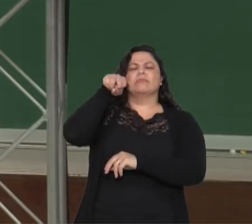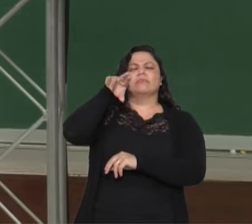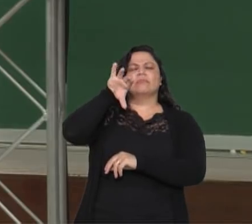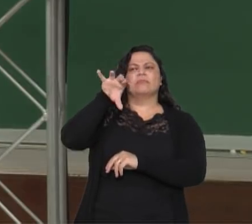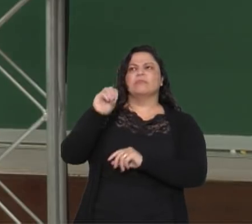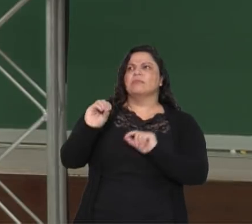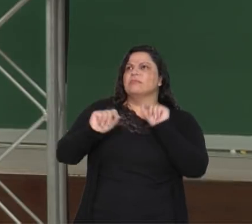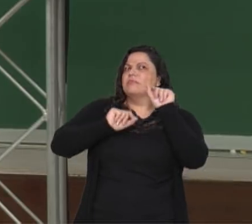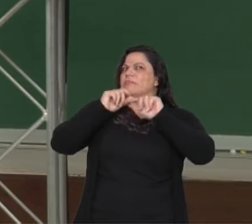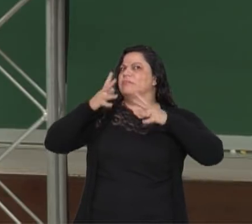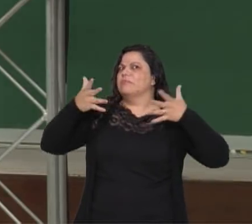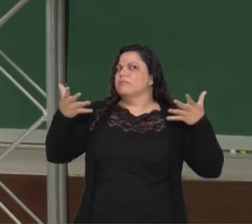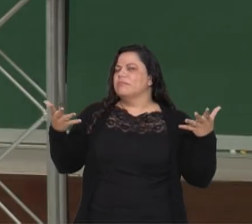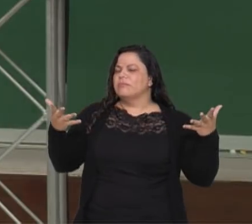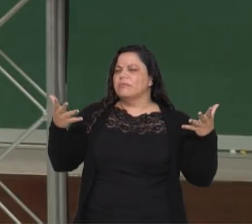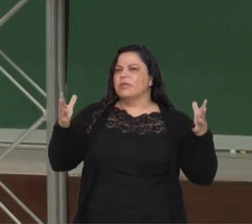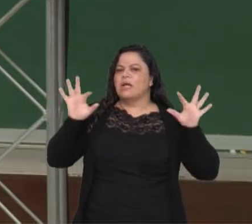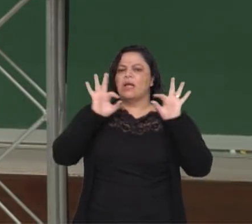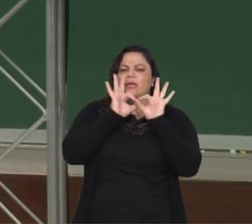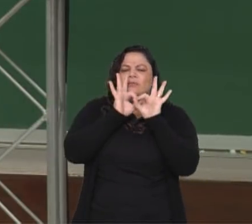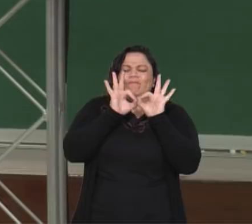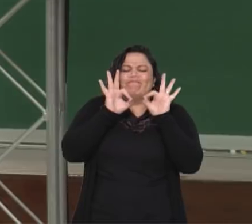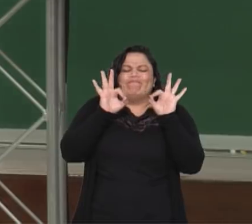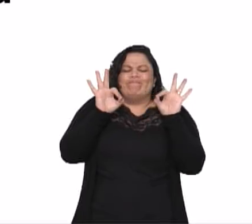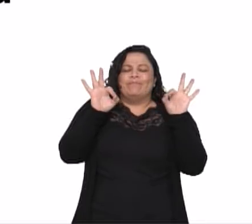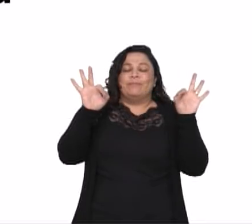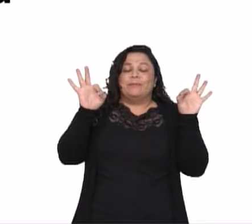a ausência completa de som.